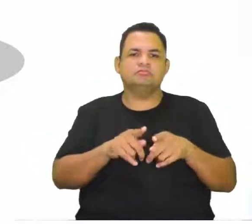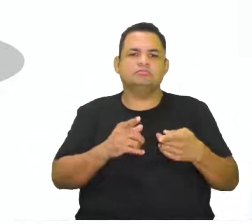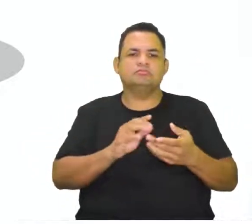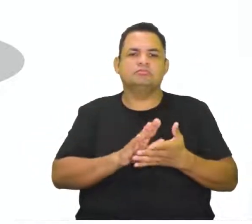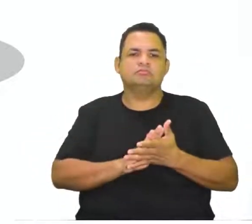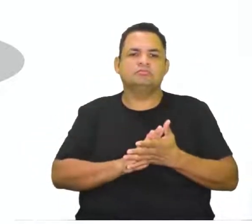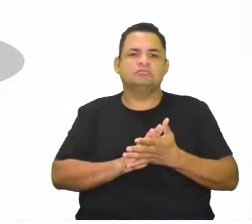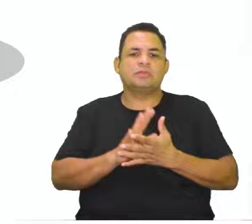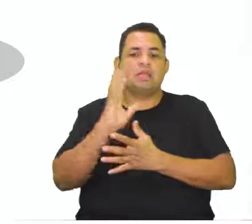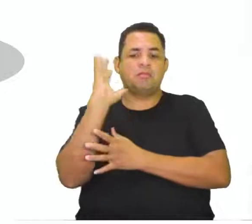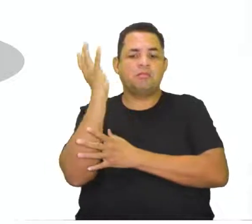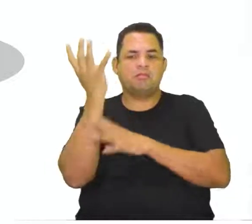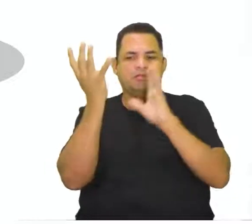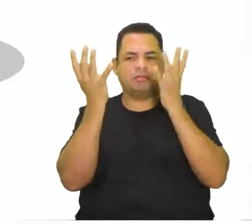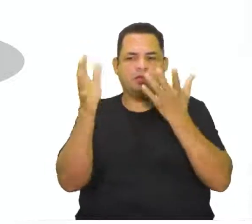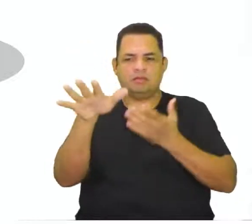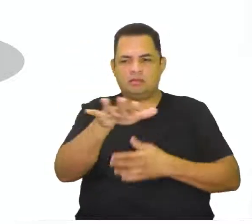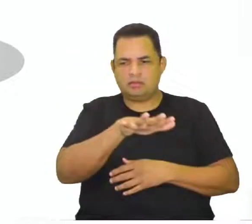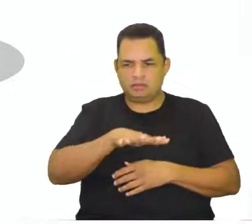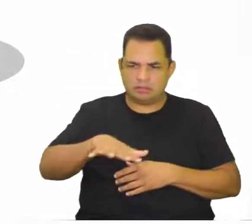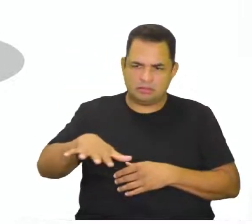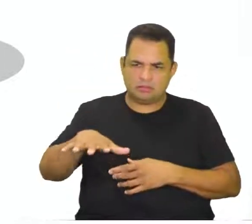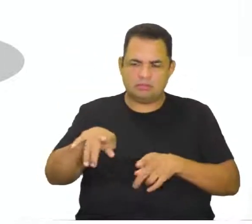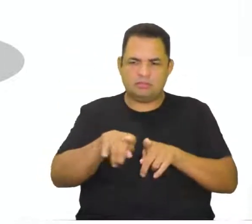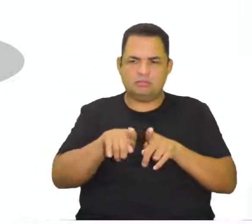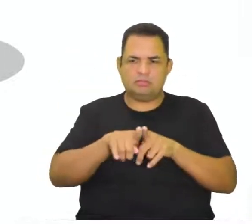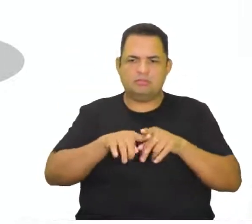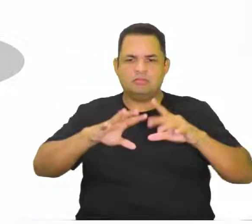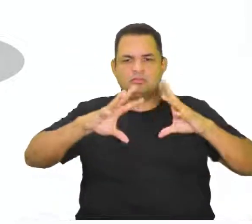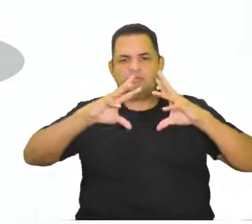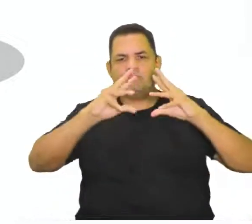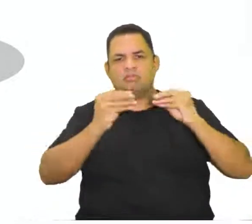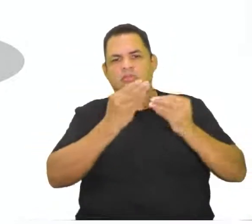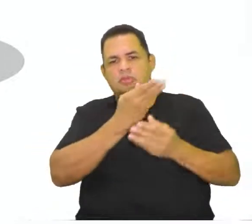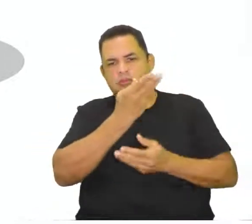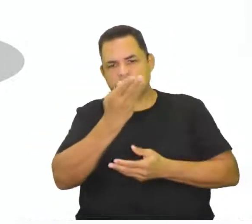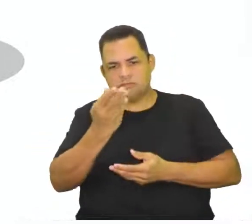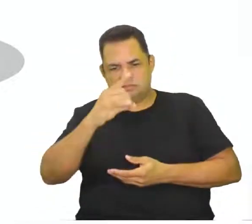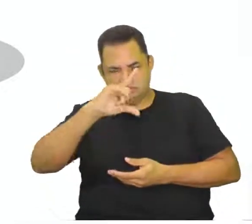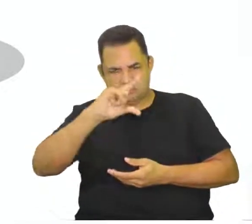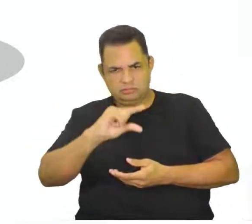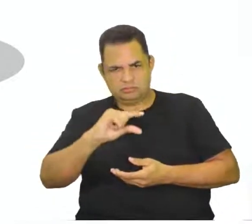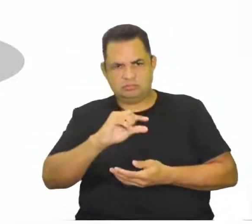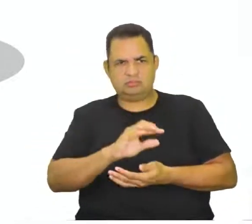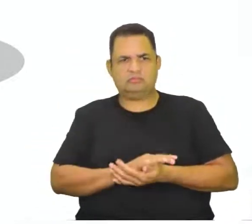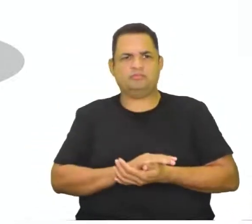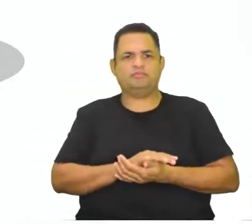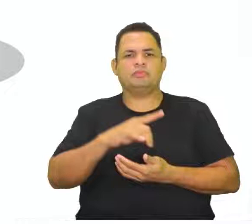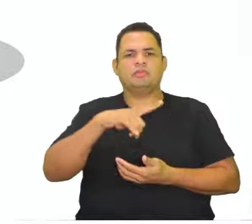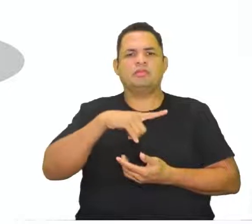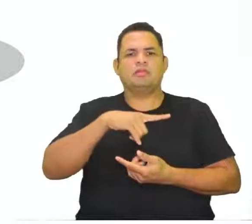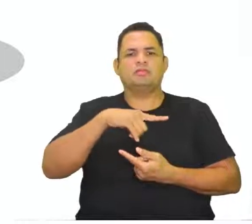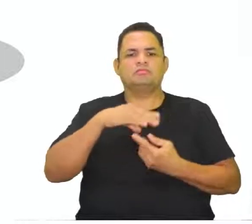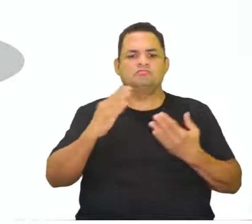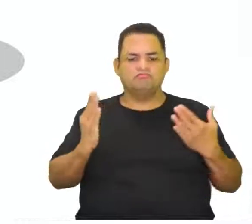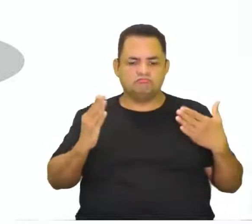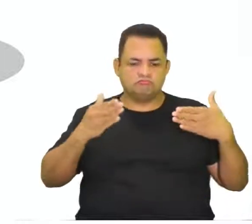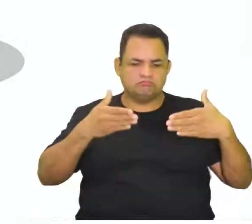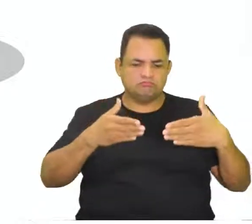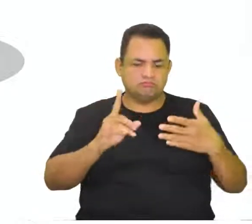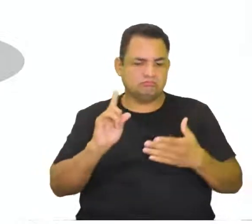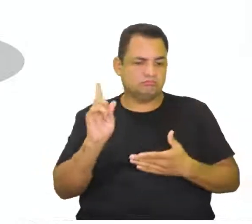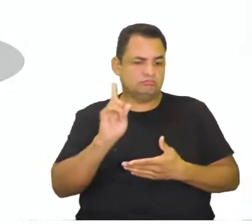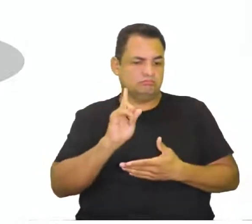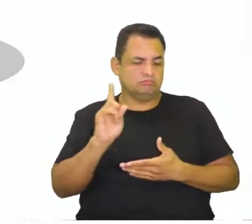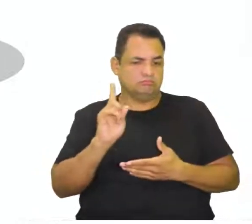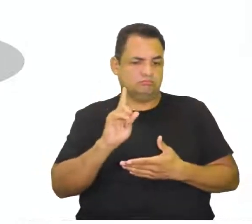situações ambientais. Em todas essas reduções, ela visa não